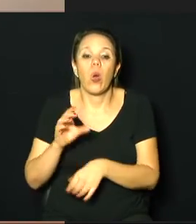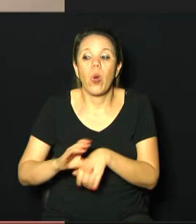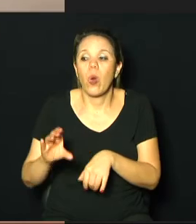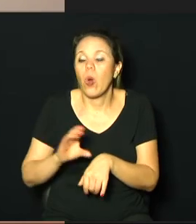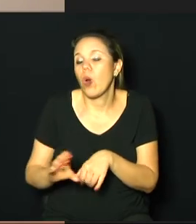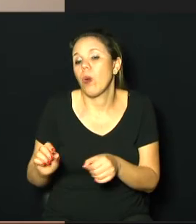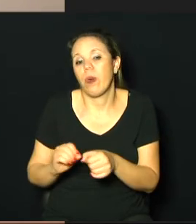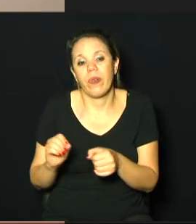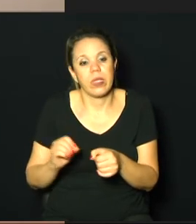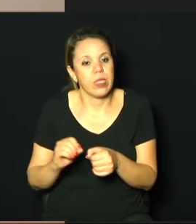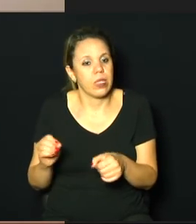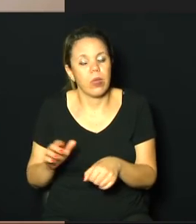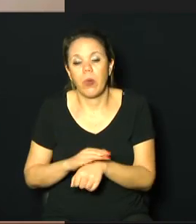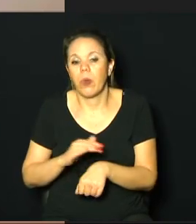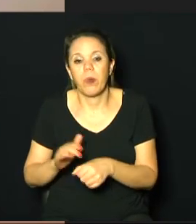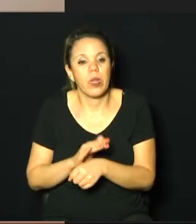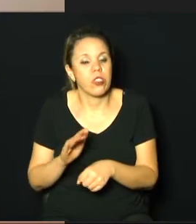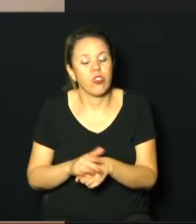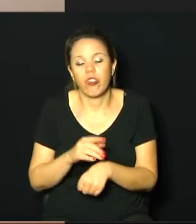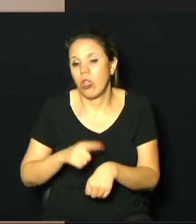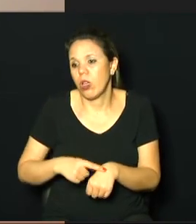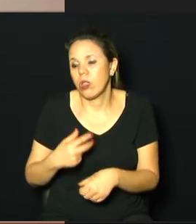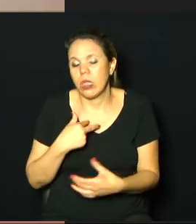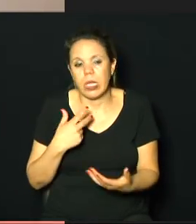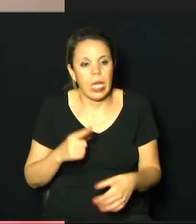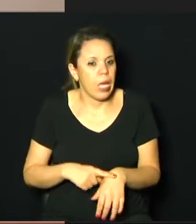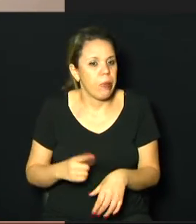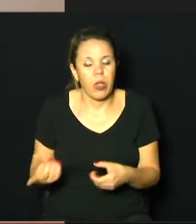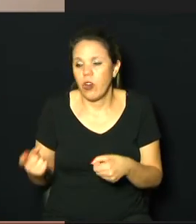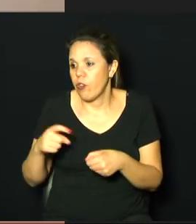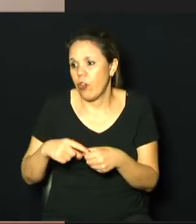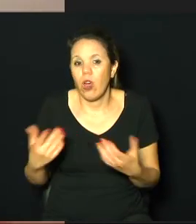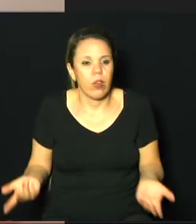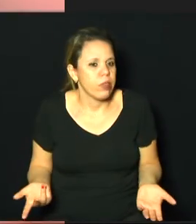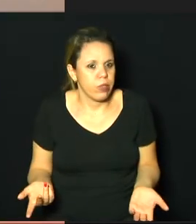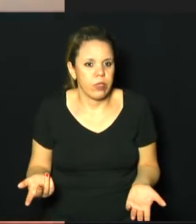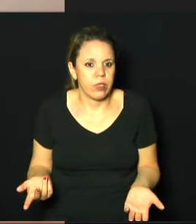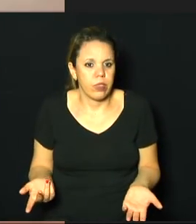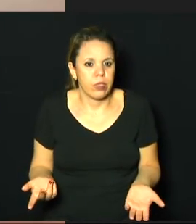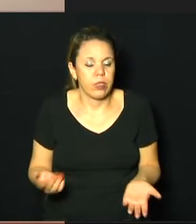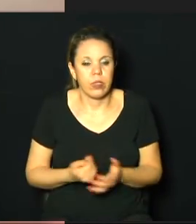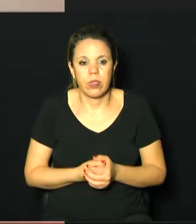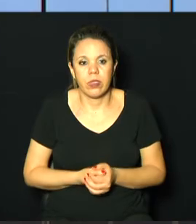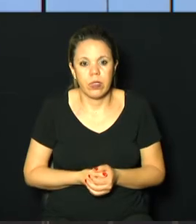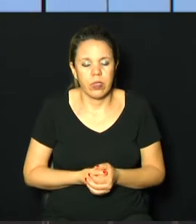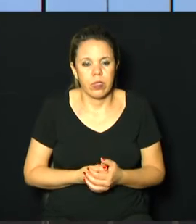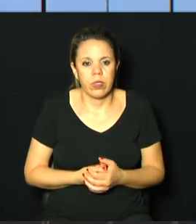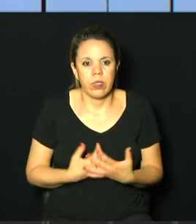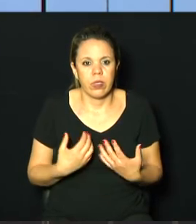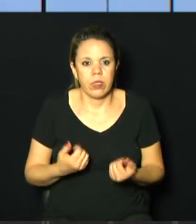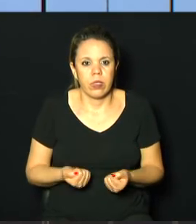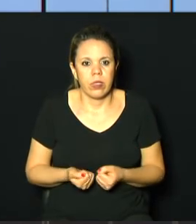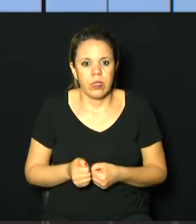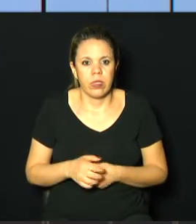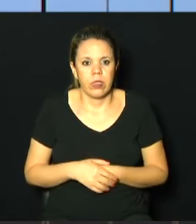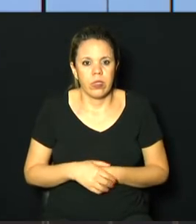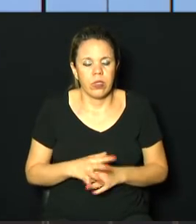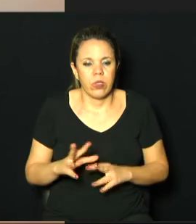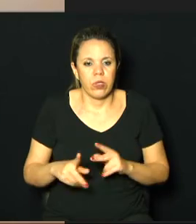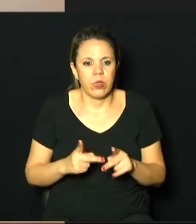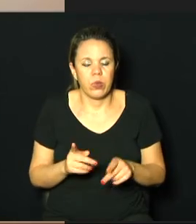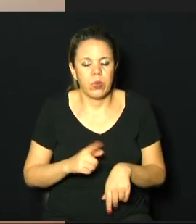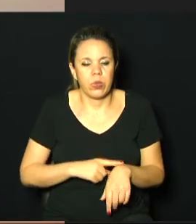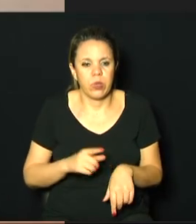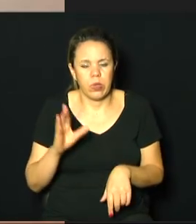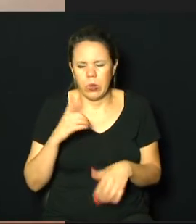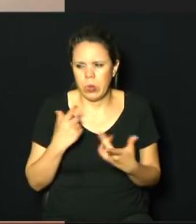eu saio tentando preencher e ocupar o meu tempo, agora volta, então vamos, né? Volta e vamos todo o